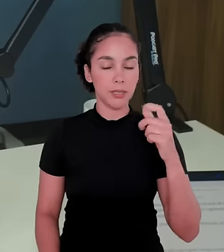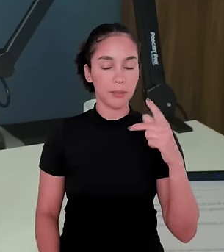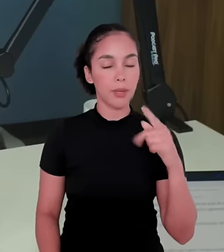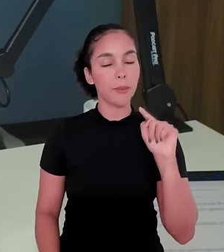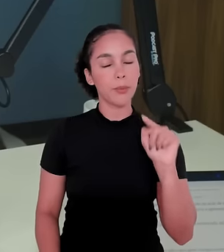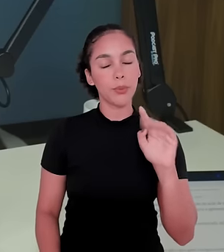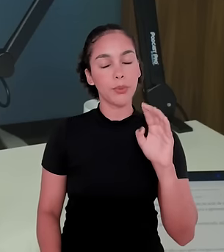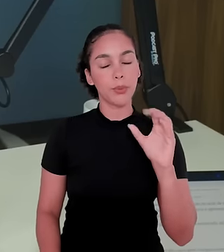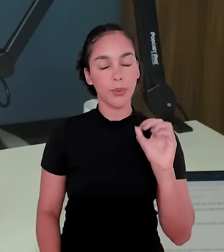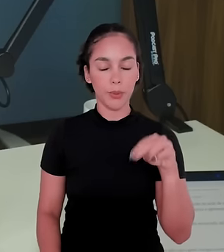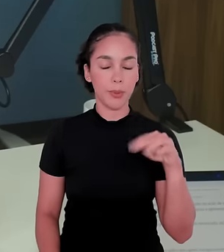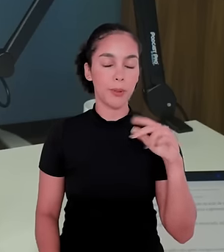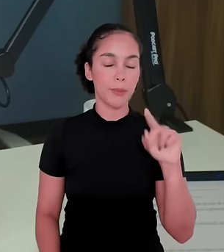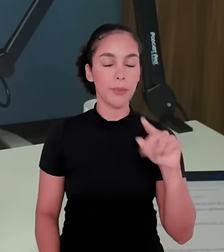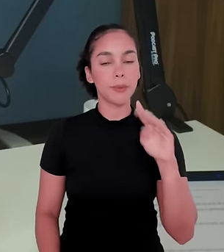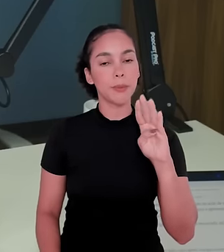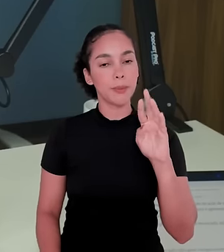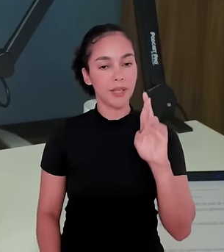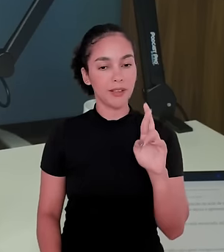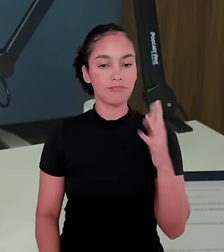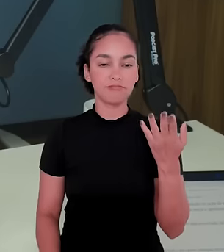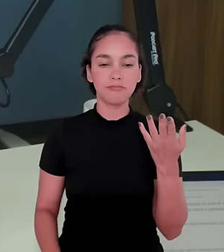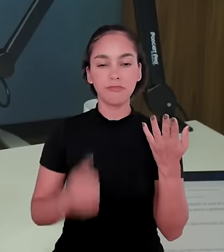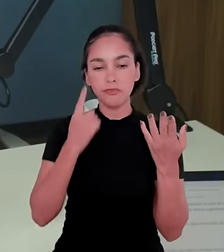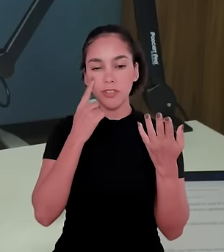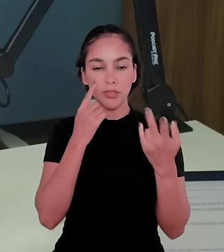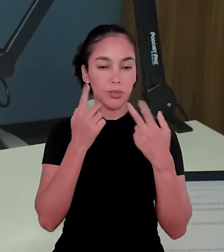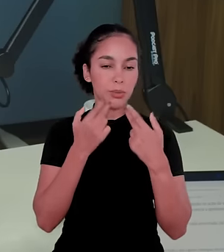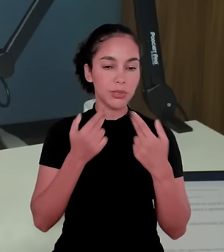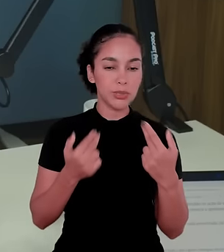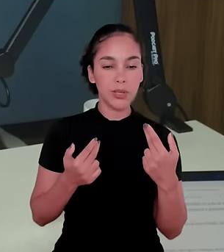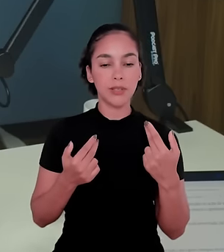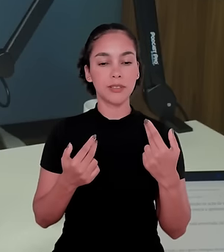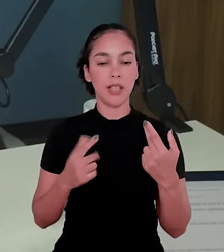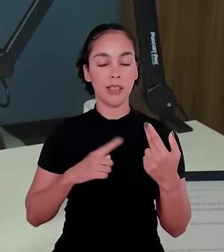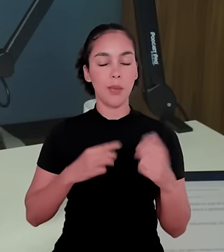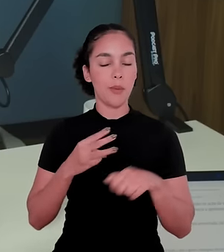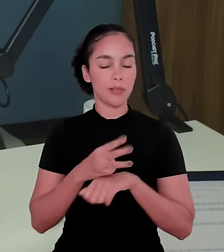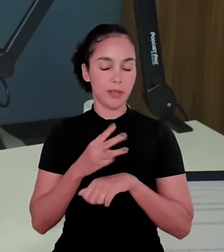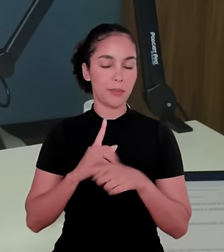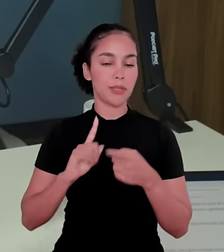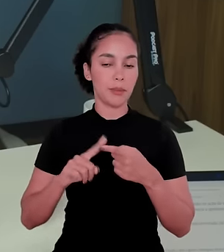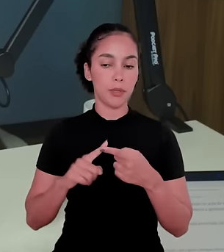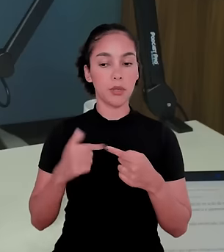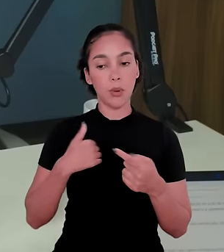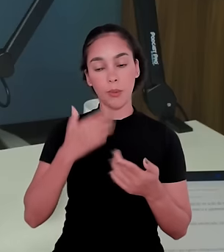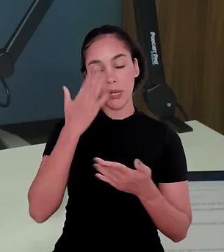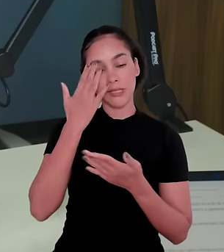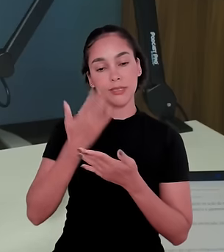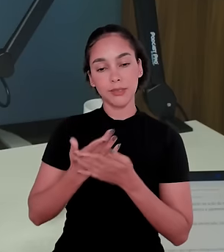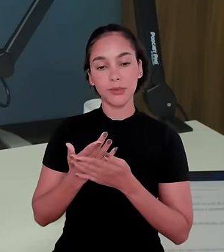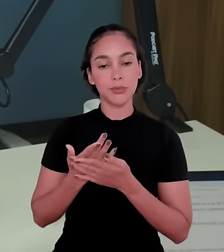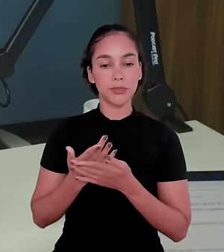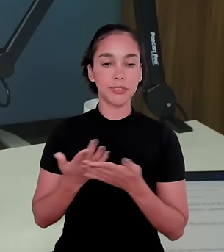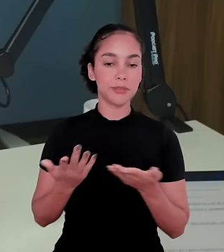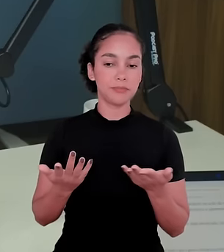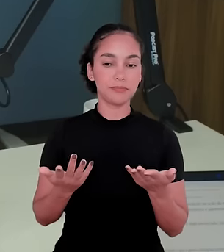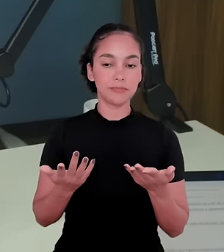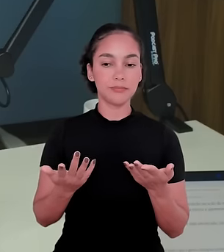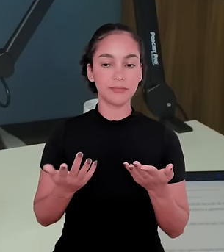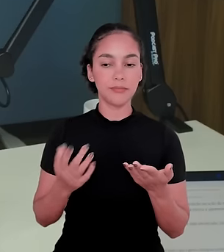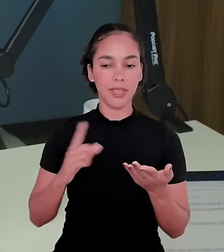e Fique por dentro né das nossas notícias nós temos WhatsApp e também acredito que esteja aí